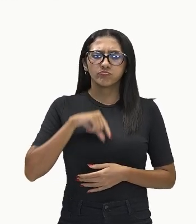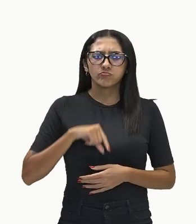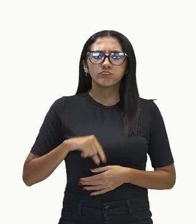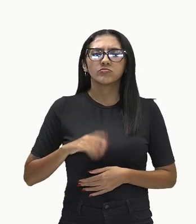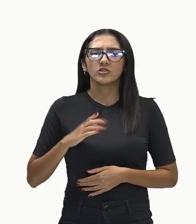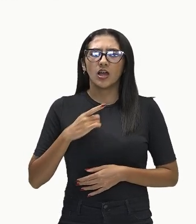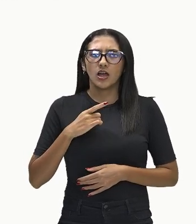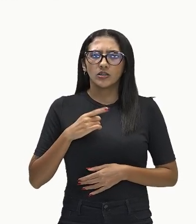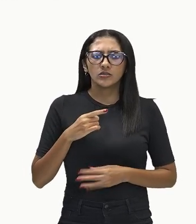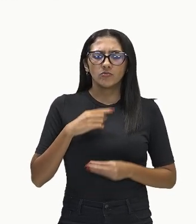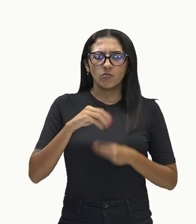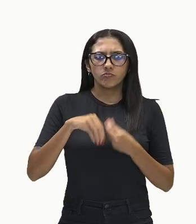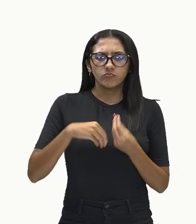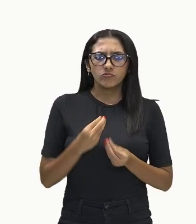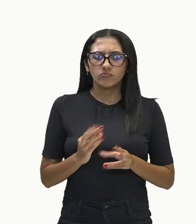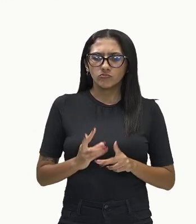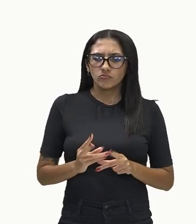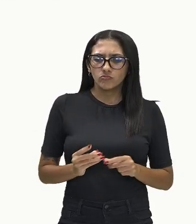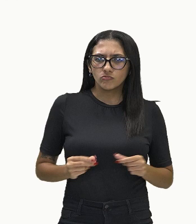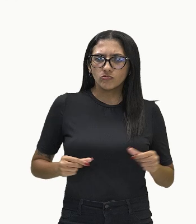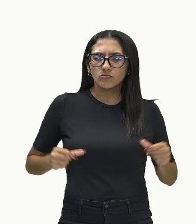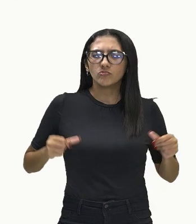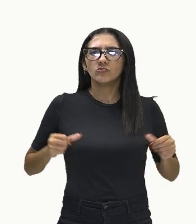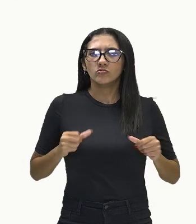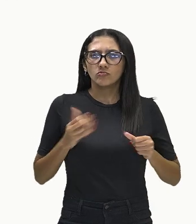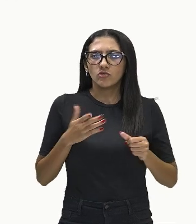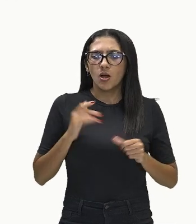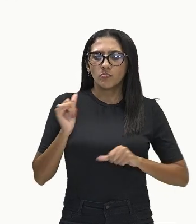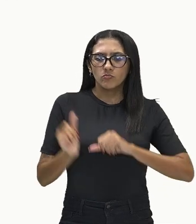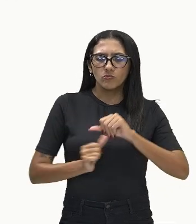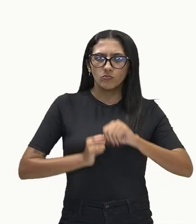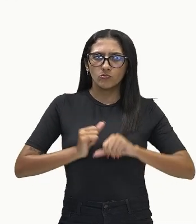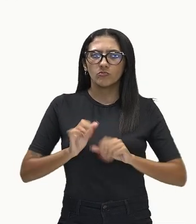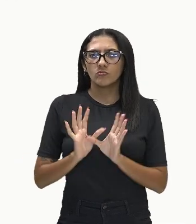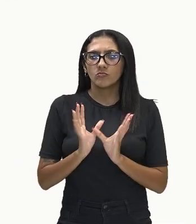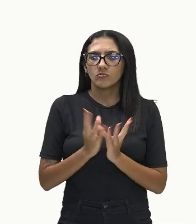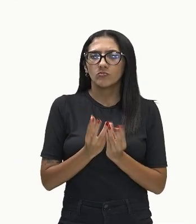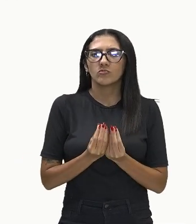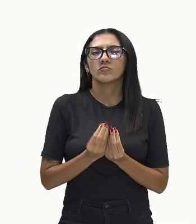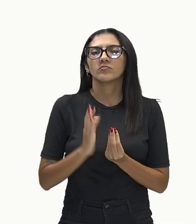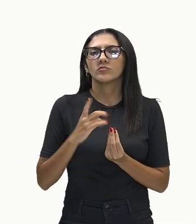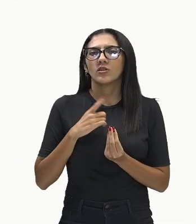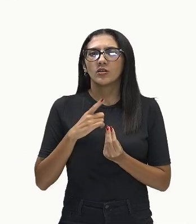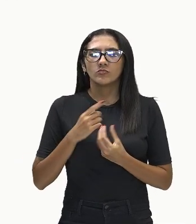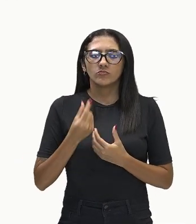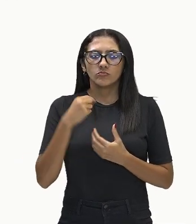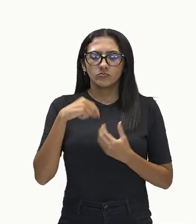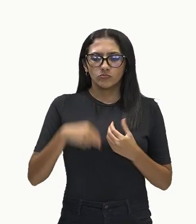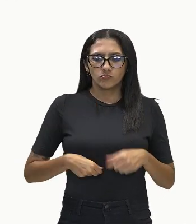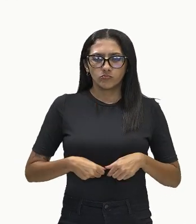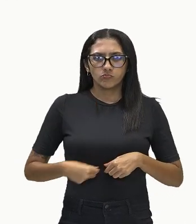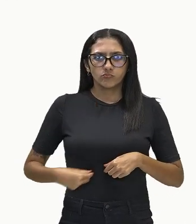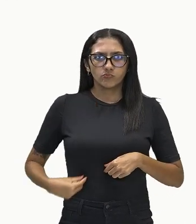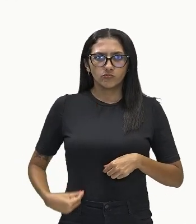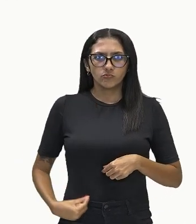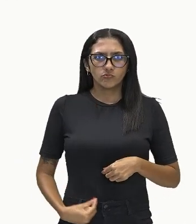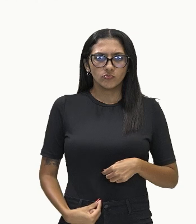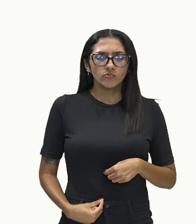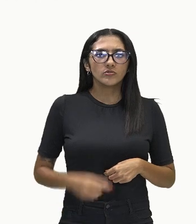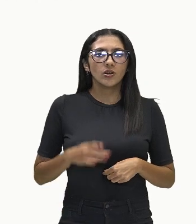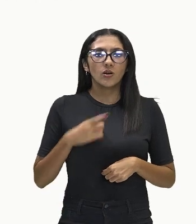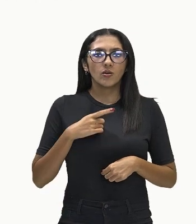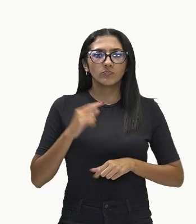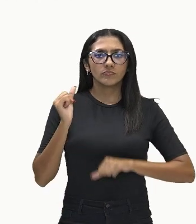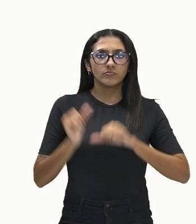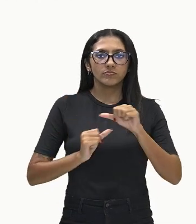seu estômago, foi quebrado, foi transformado e ao chegar no seu intestino delgado, ele